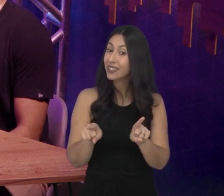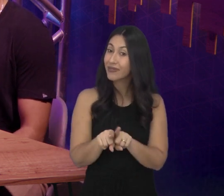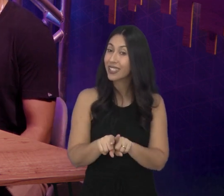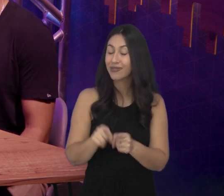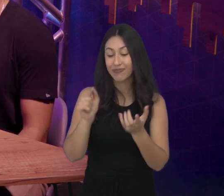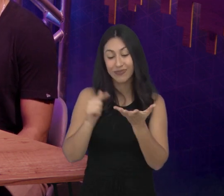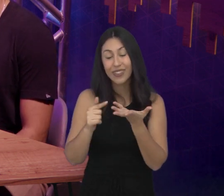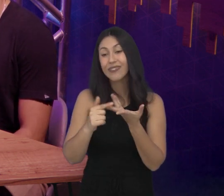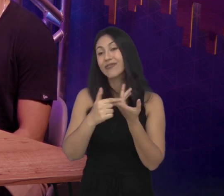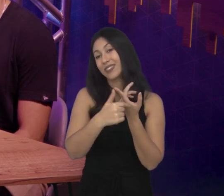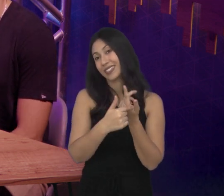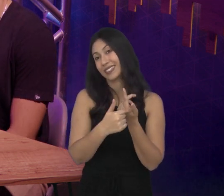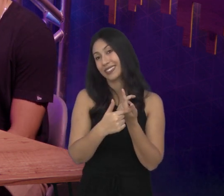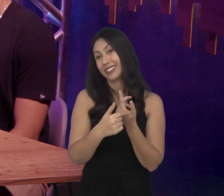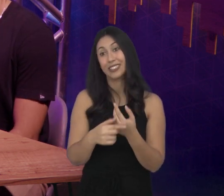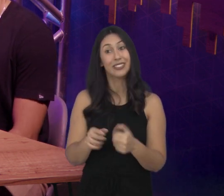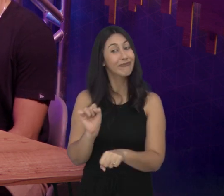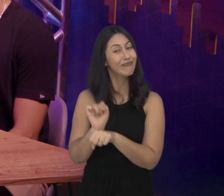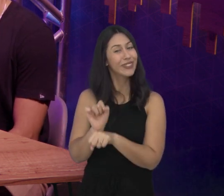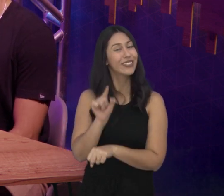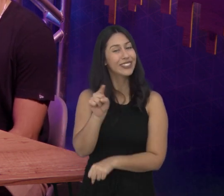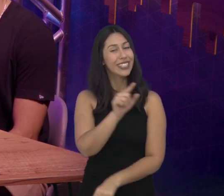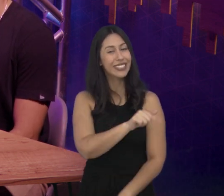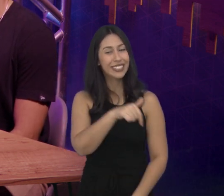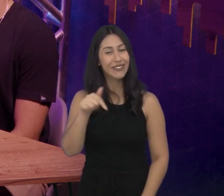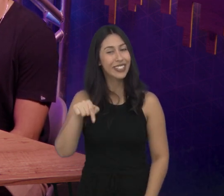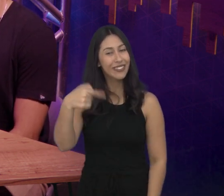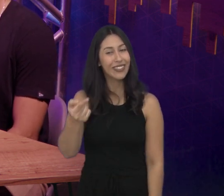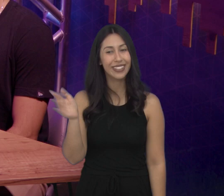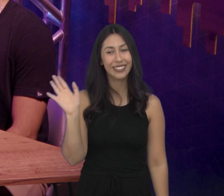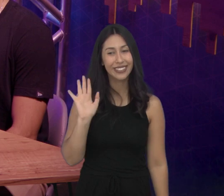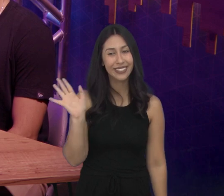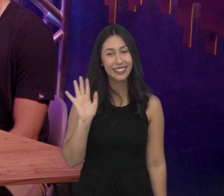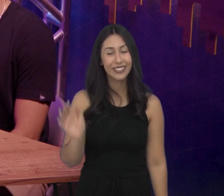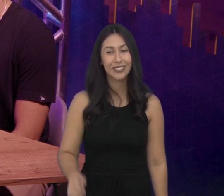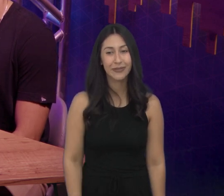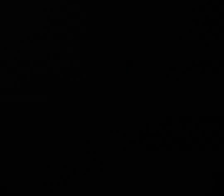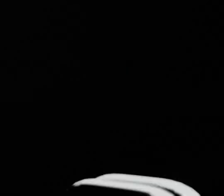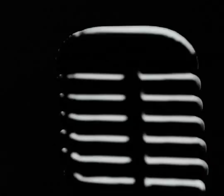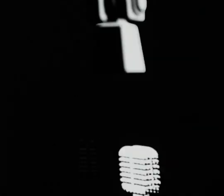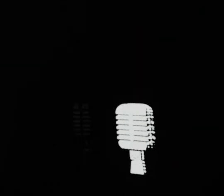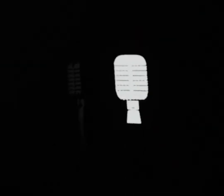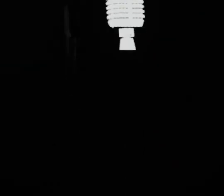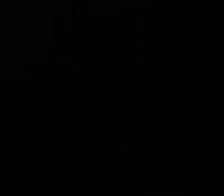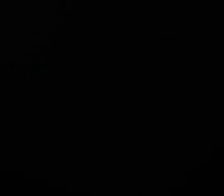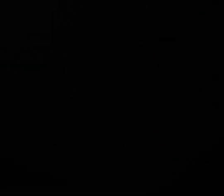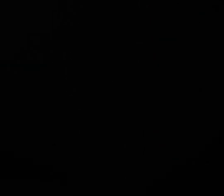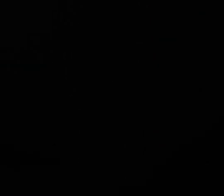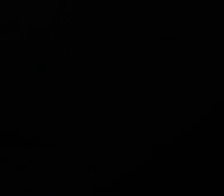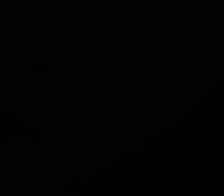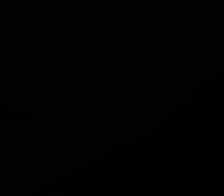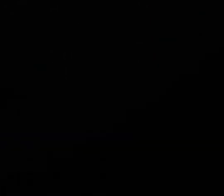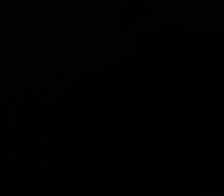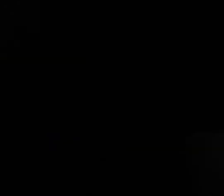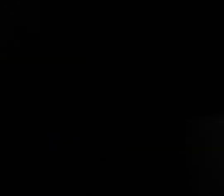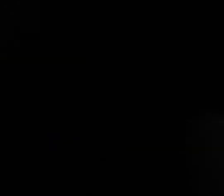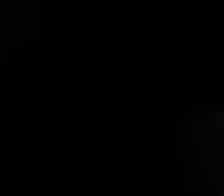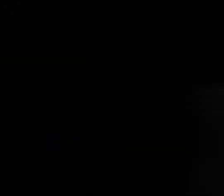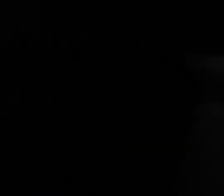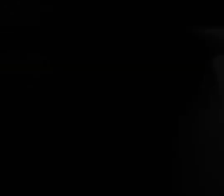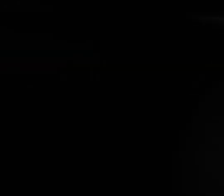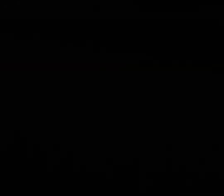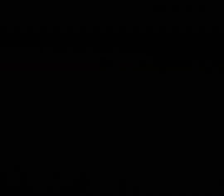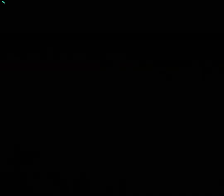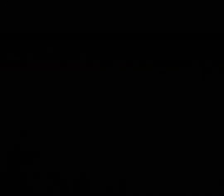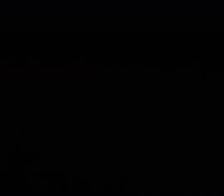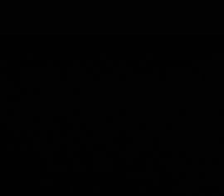programa e tem vários outros assuntos. A gente espera vocês na semana que vem. Até lá.